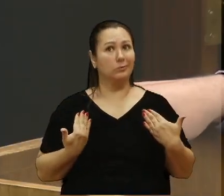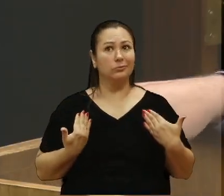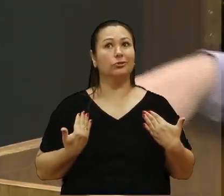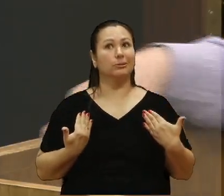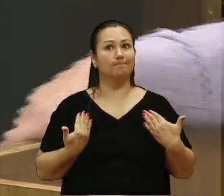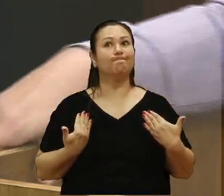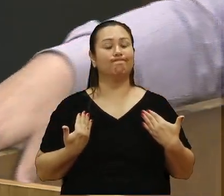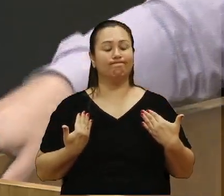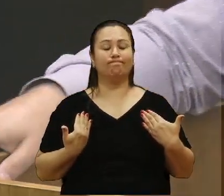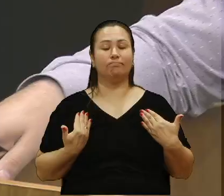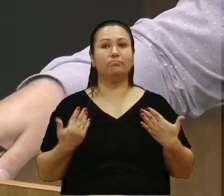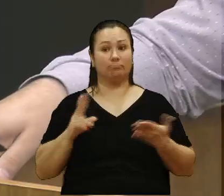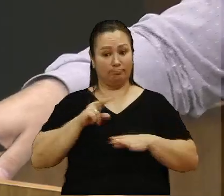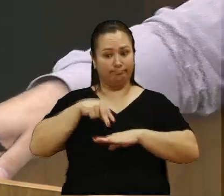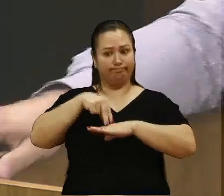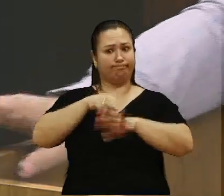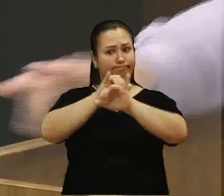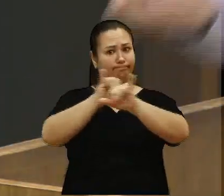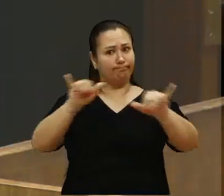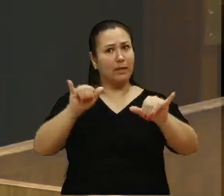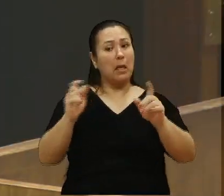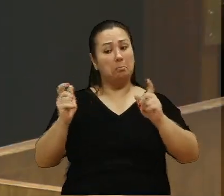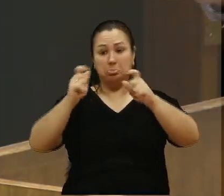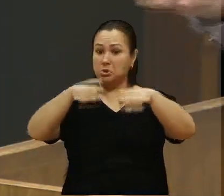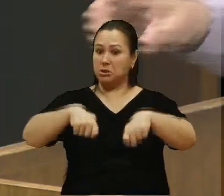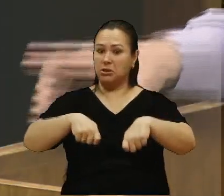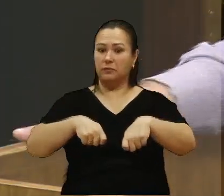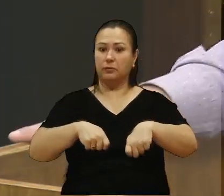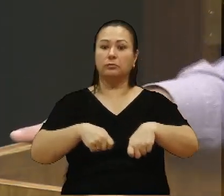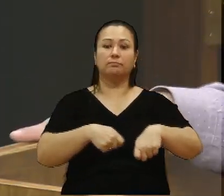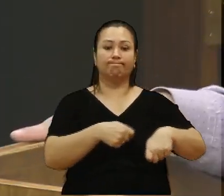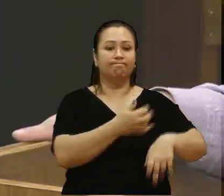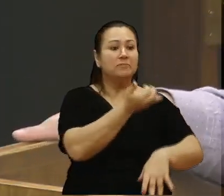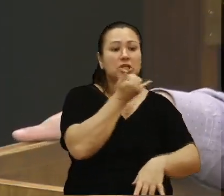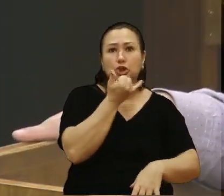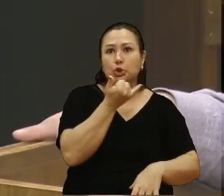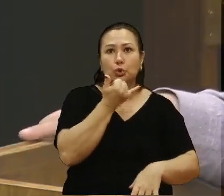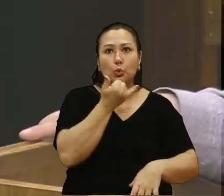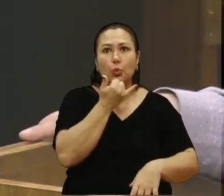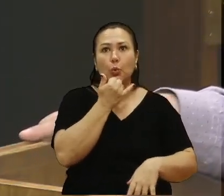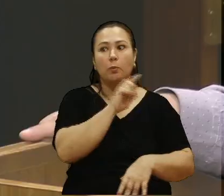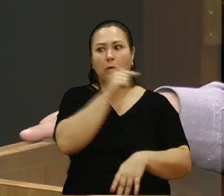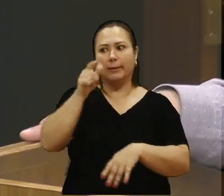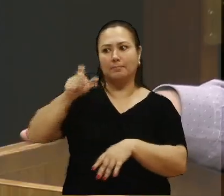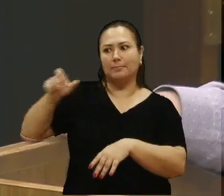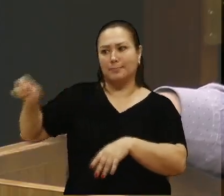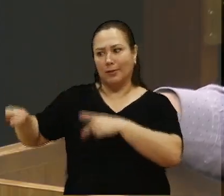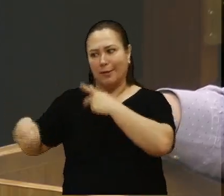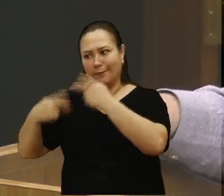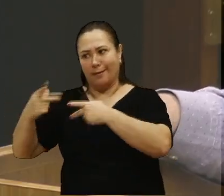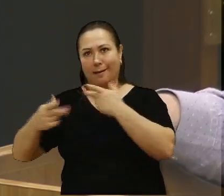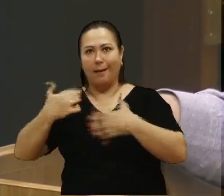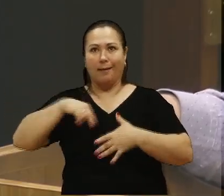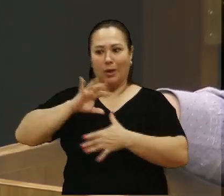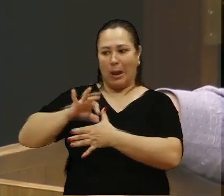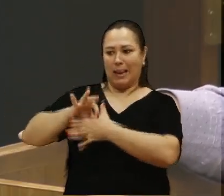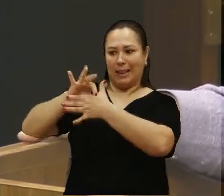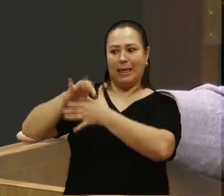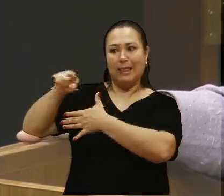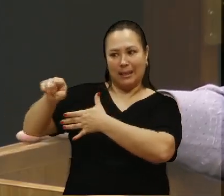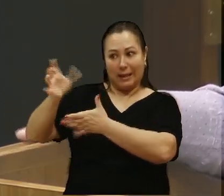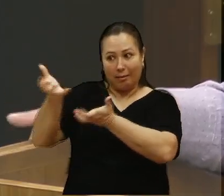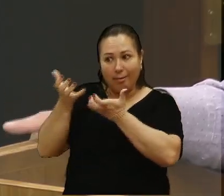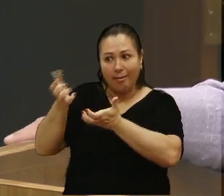eu deixei essa possibilidade. Peço desculpas porque não cedi os apartes. Acho que a minha líder vai querer depois